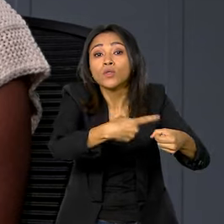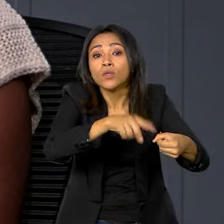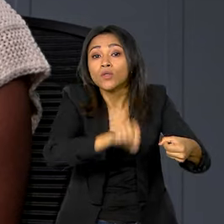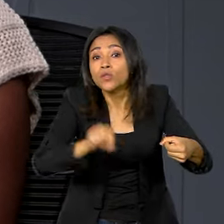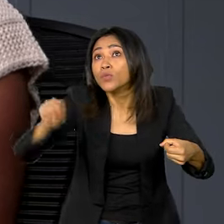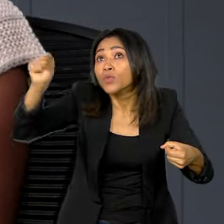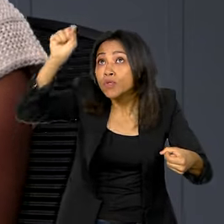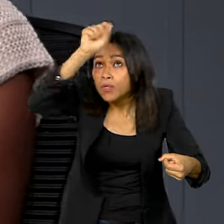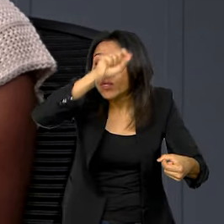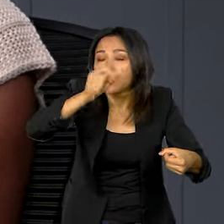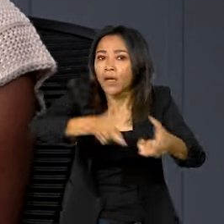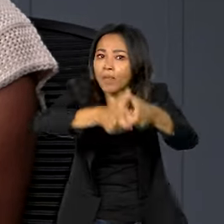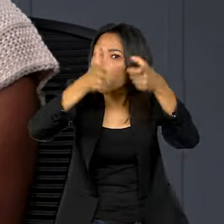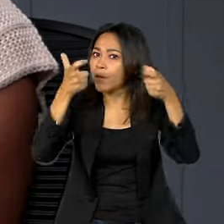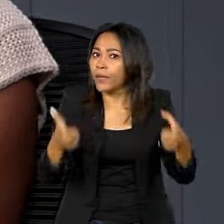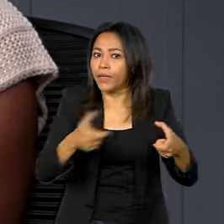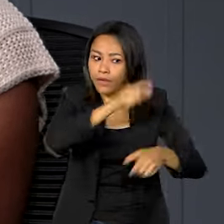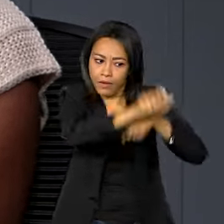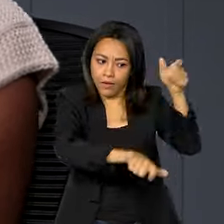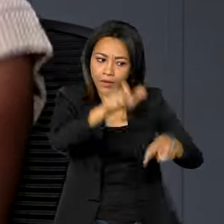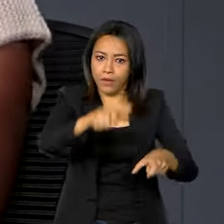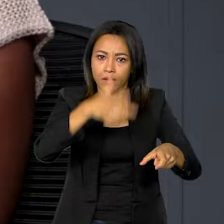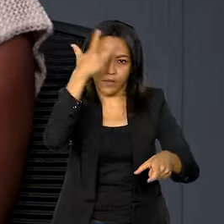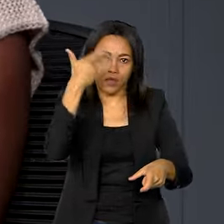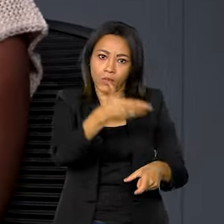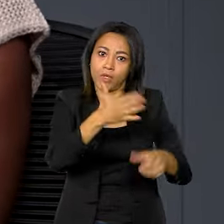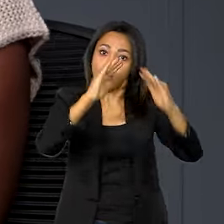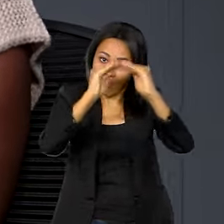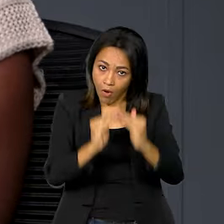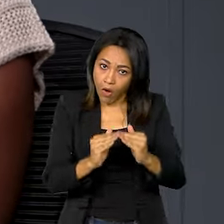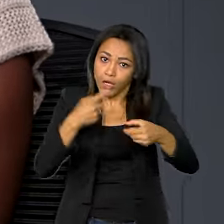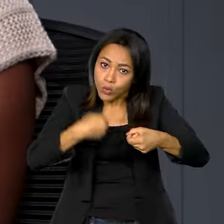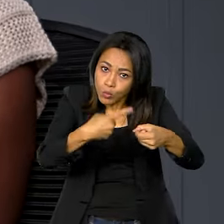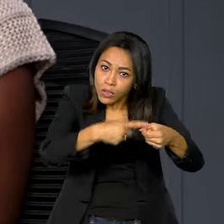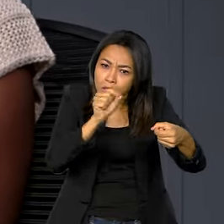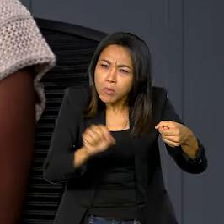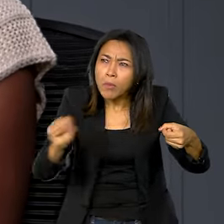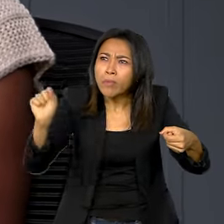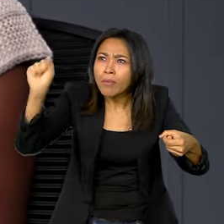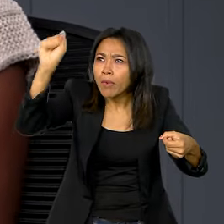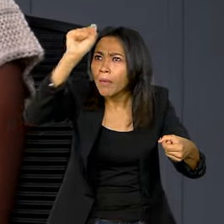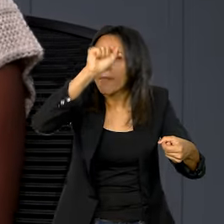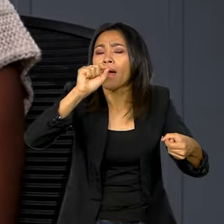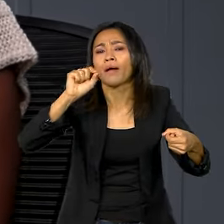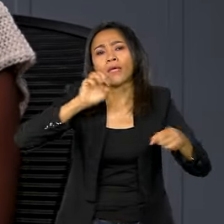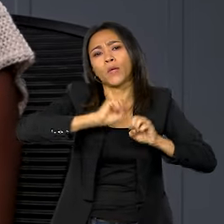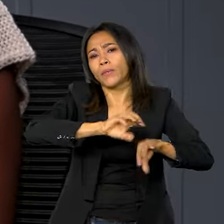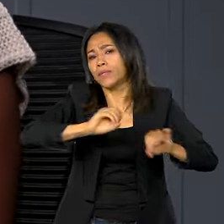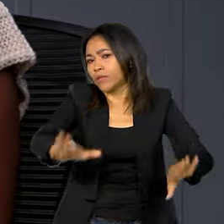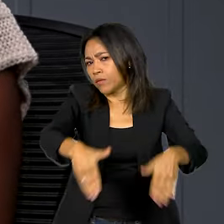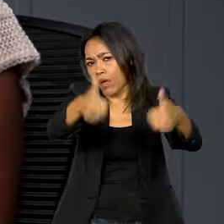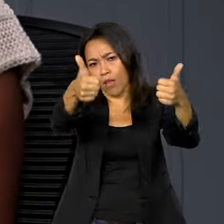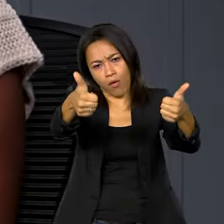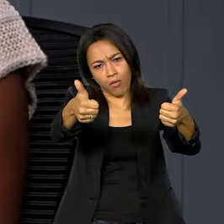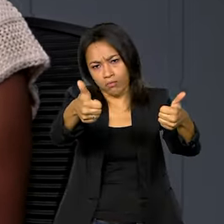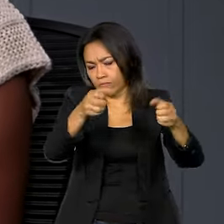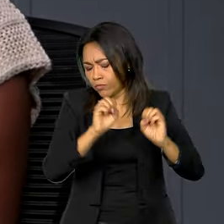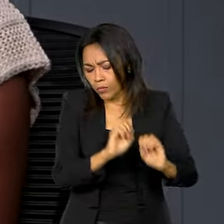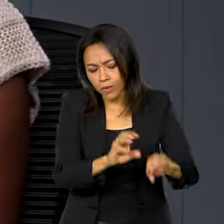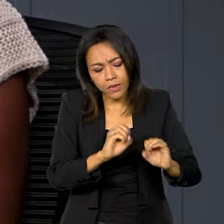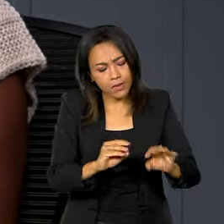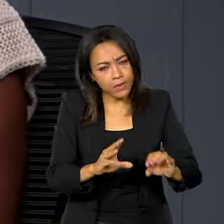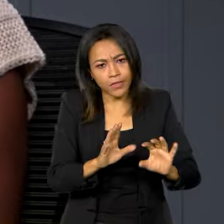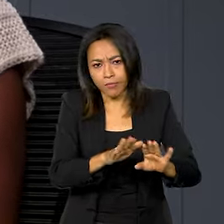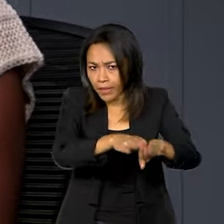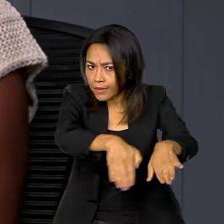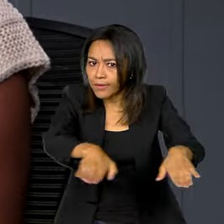município sabe onde a maioria dessas pessoas moram exatamente nos municípios que é educação melhor que seja uma educação